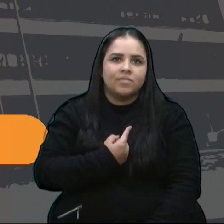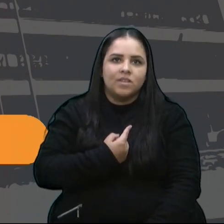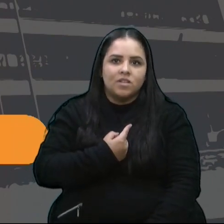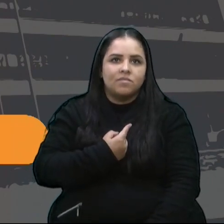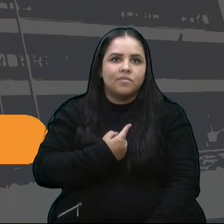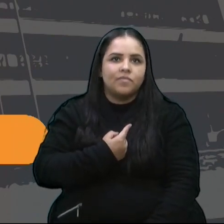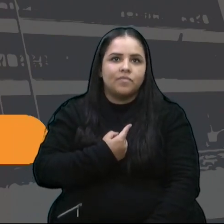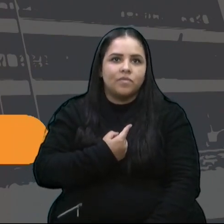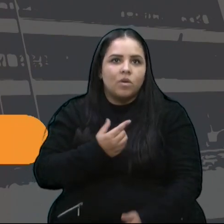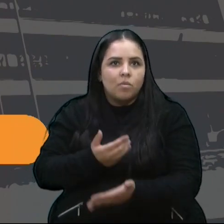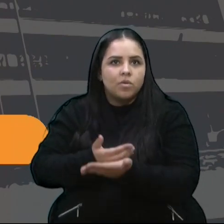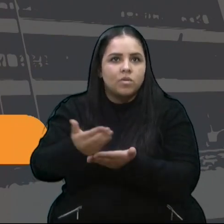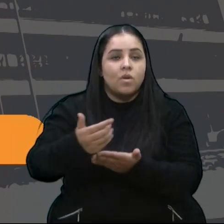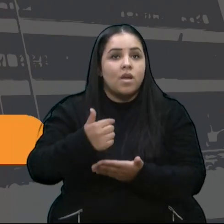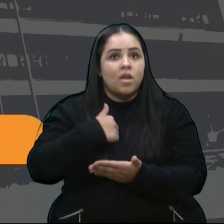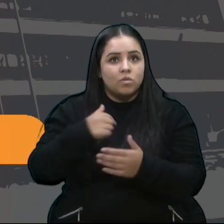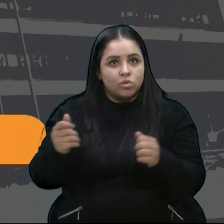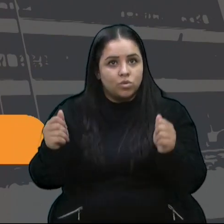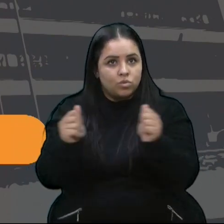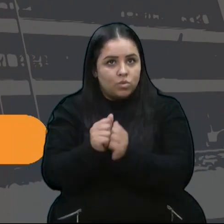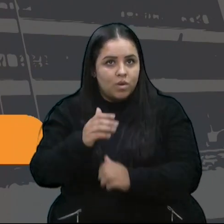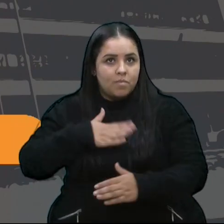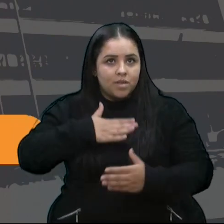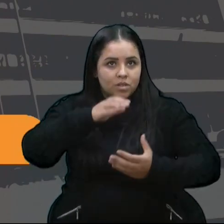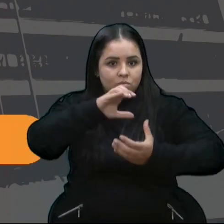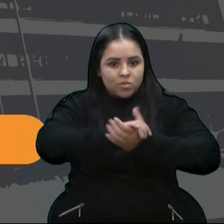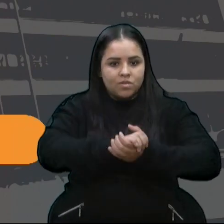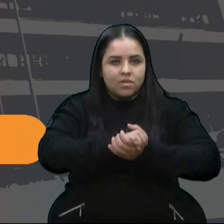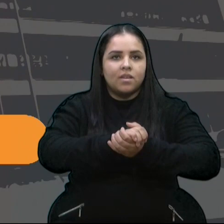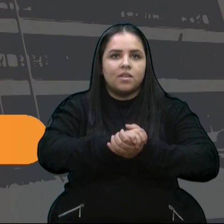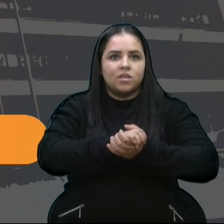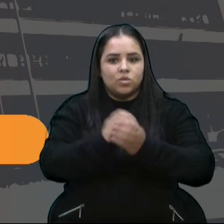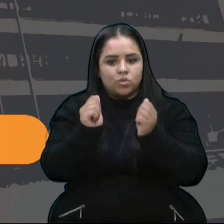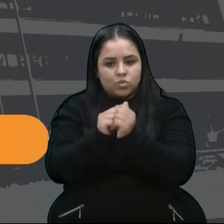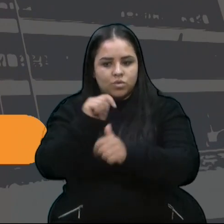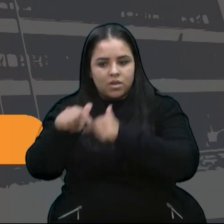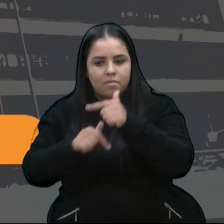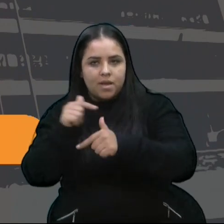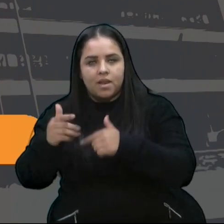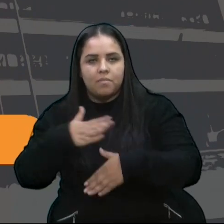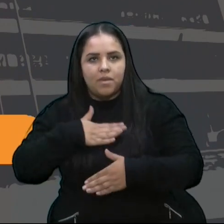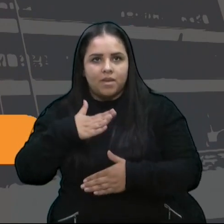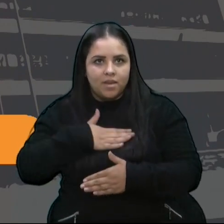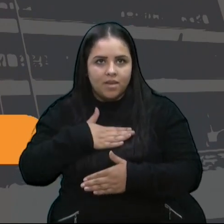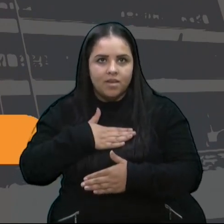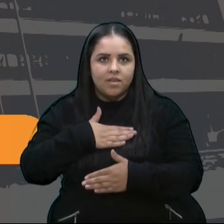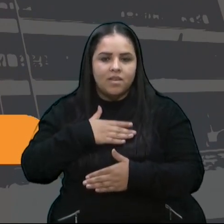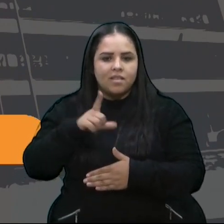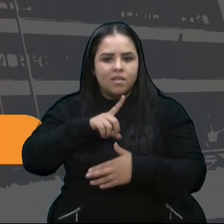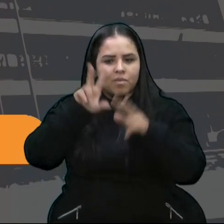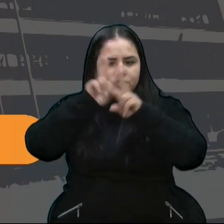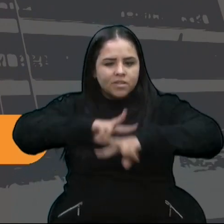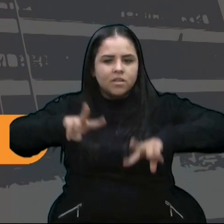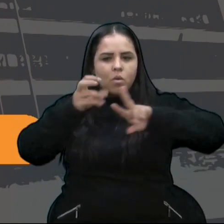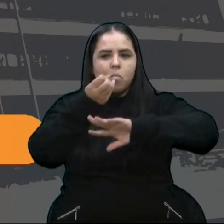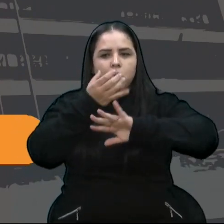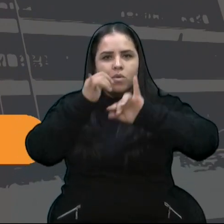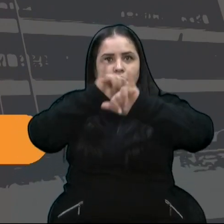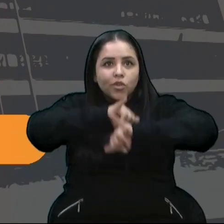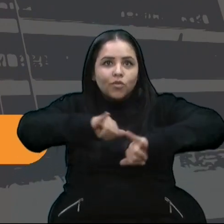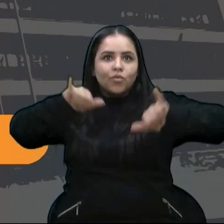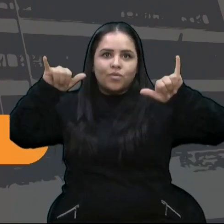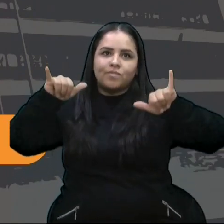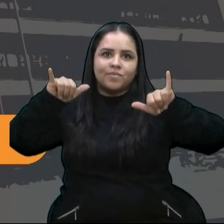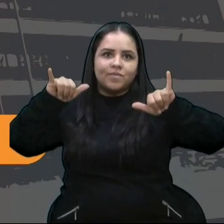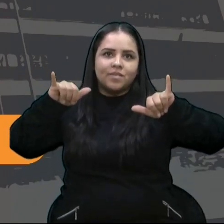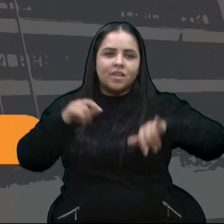frente, né? Eu e minha esposa, que é minha sócia, que colabora comigo, que tem uma boa visão de marketing, e a gente